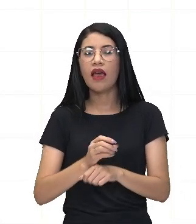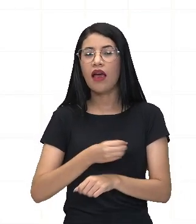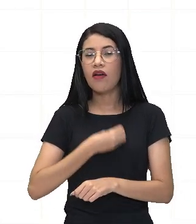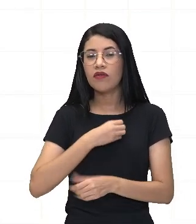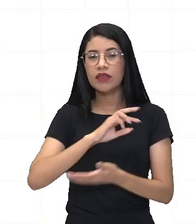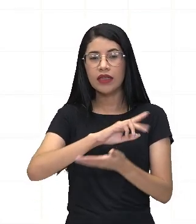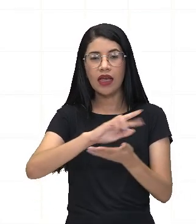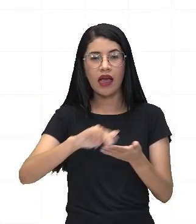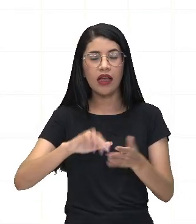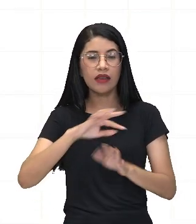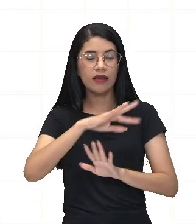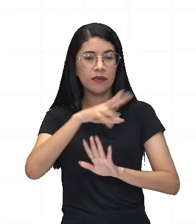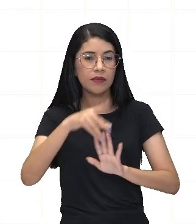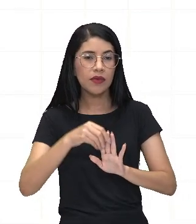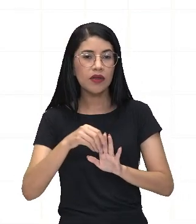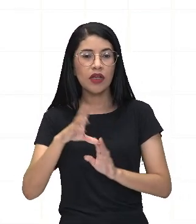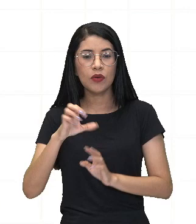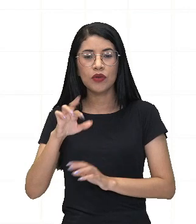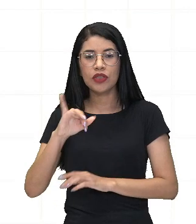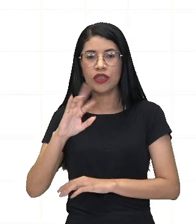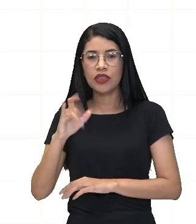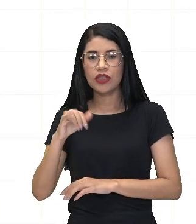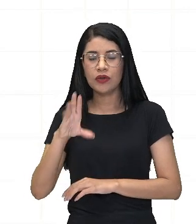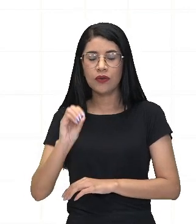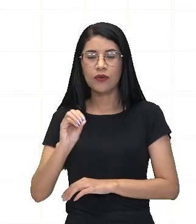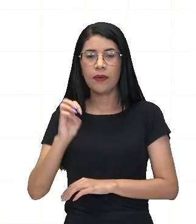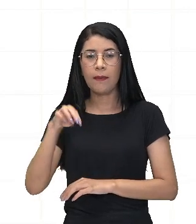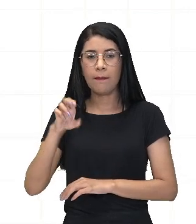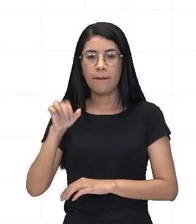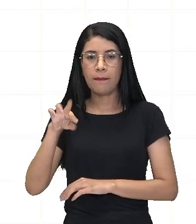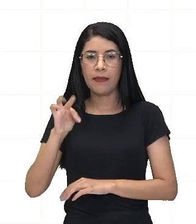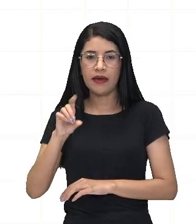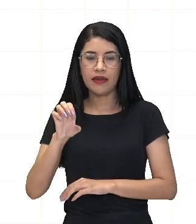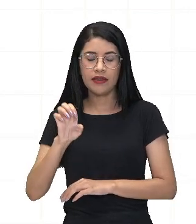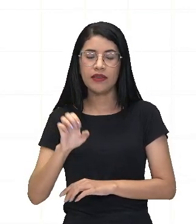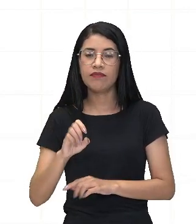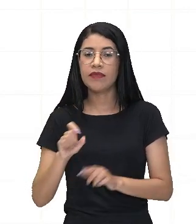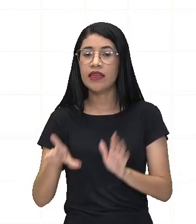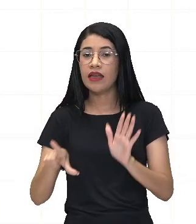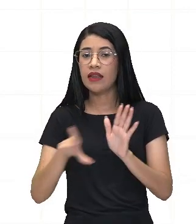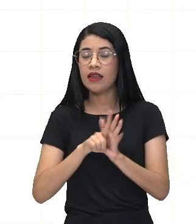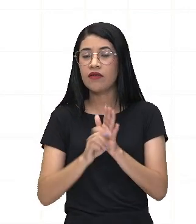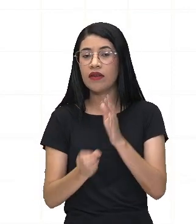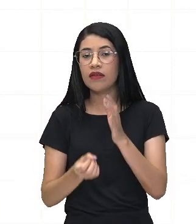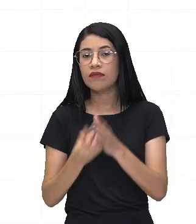Mendes. E essa autarquia ela foi criada pela Lei